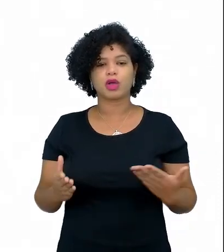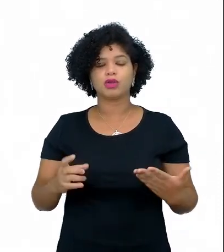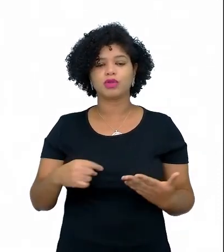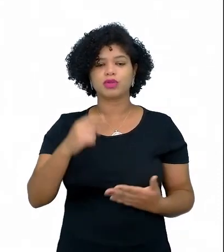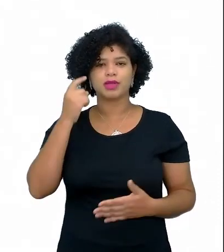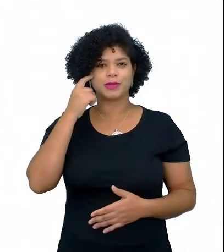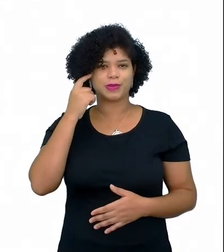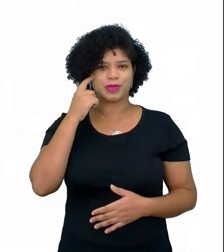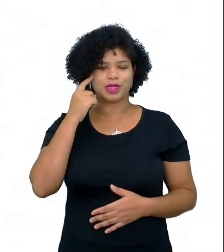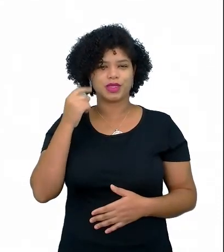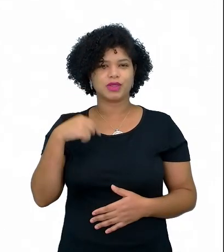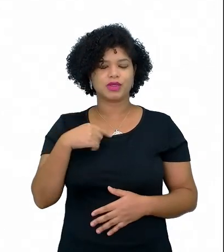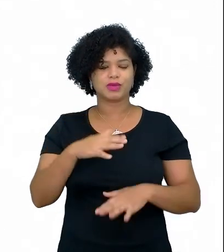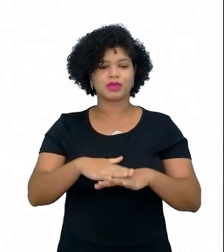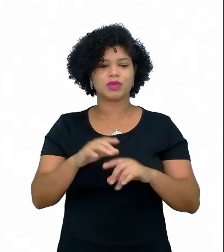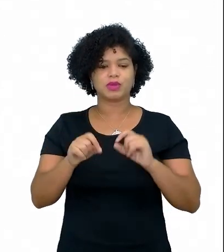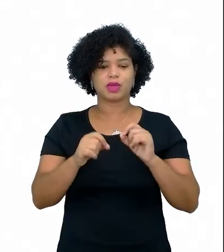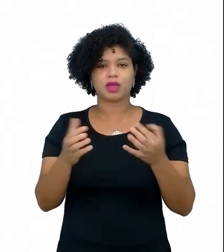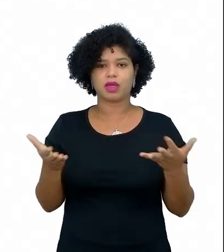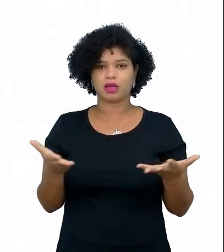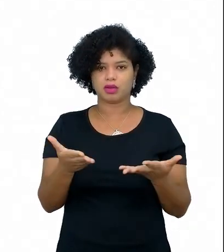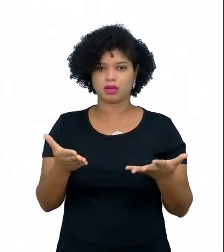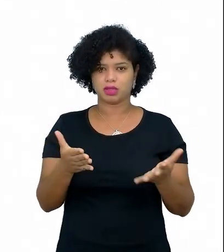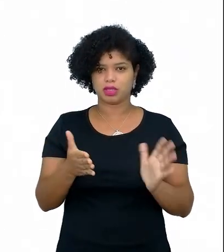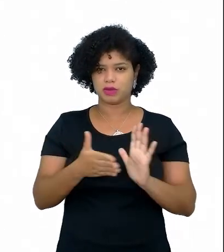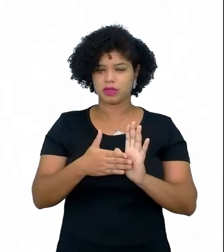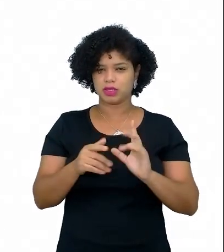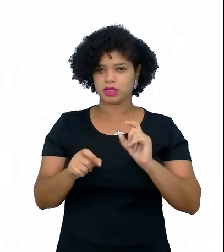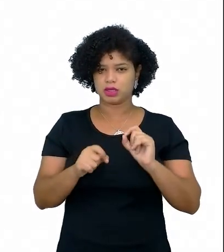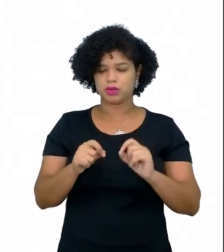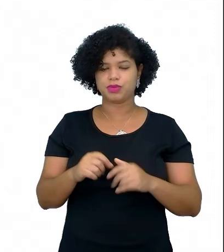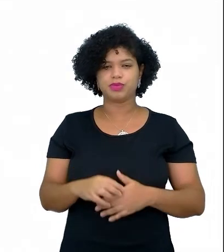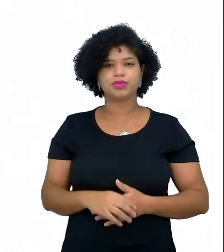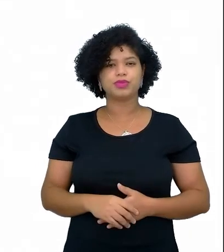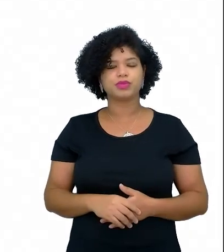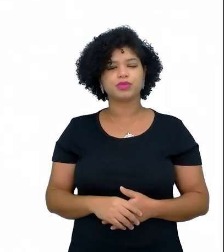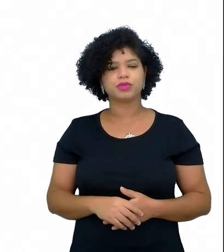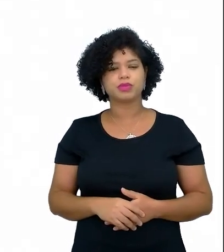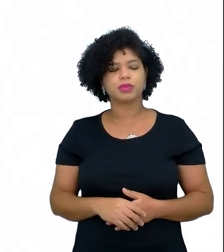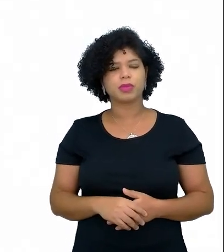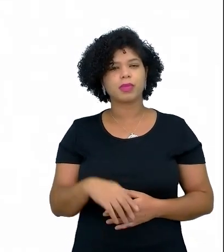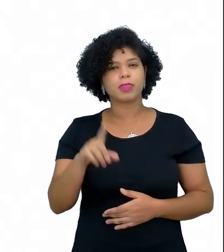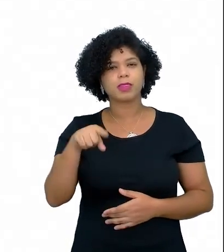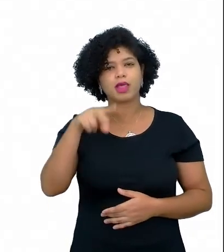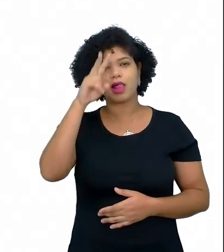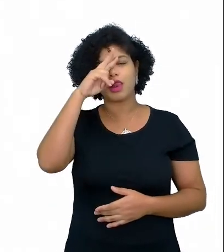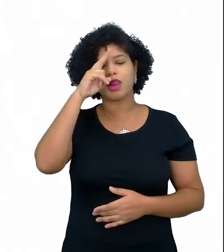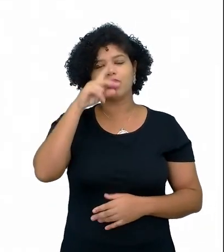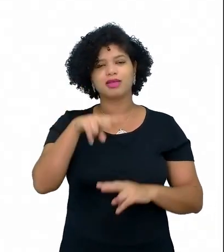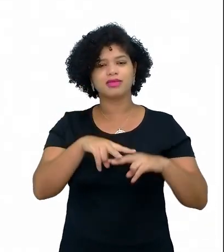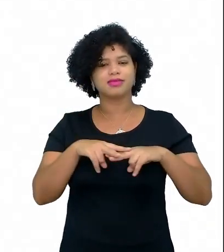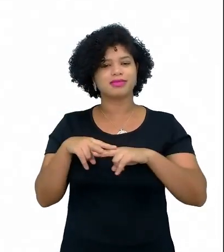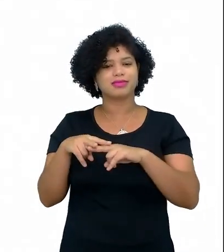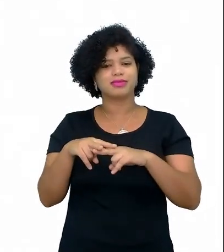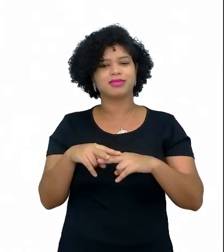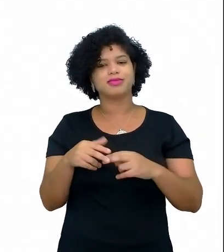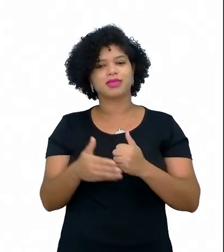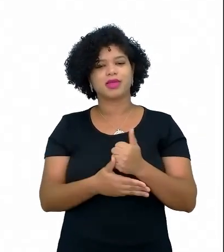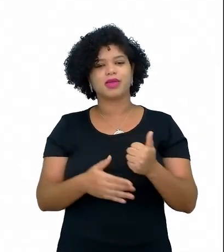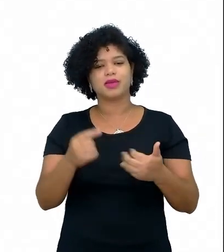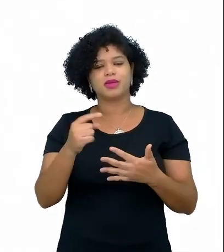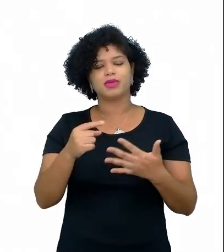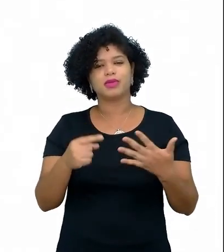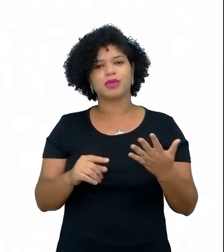pensar o que nós estamos trabalhando, o que, que a gente está fazendo? A gente está revisando, revisitando os principais conceitos